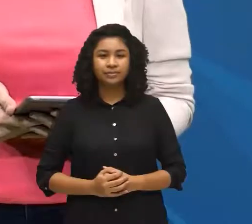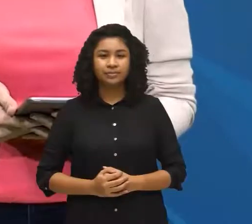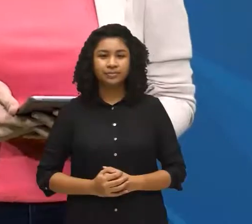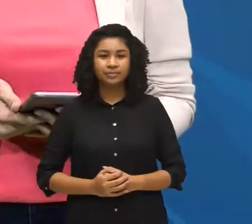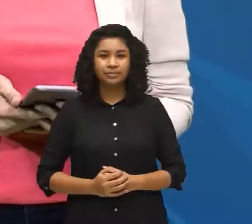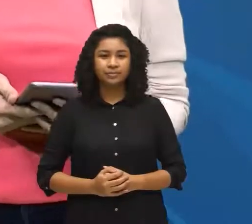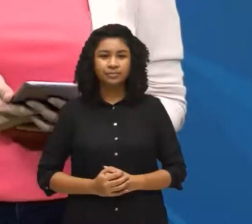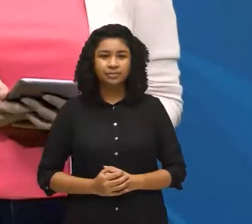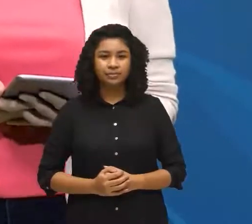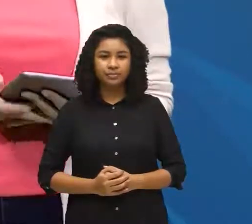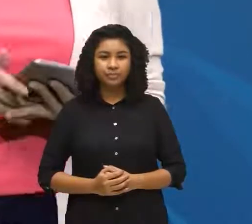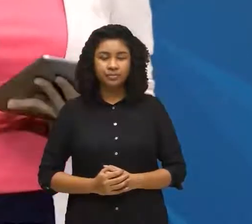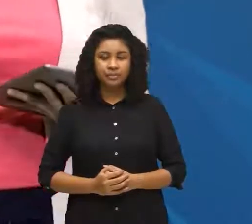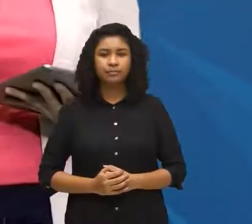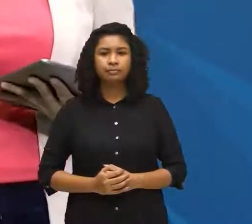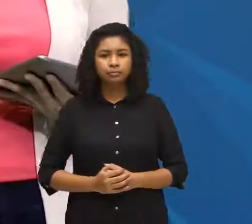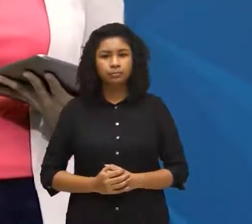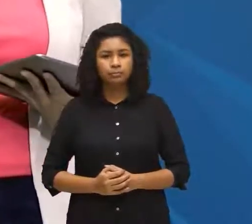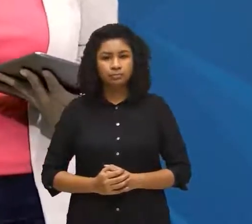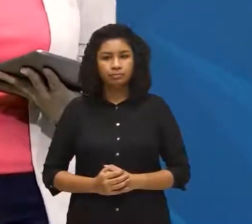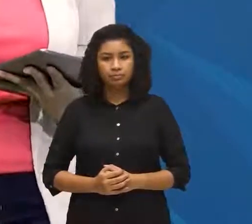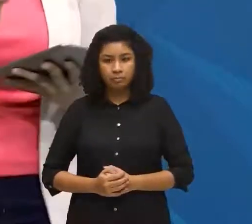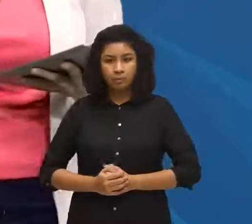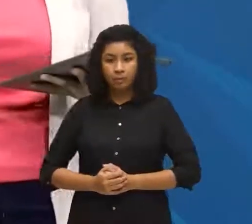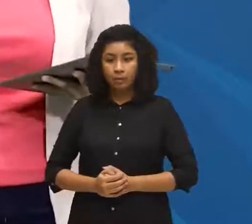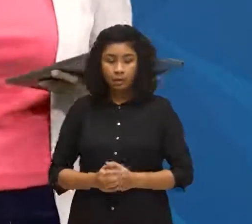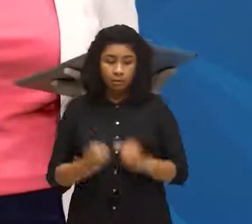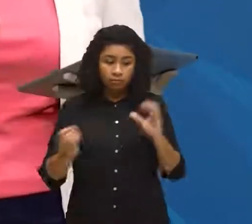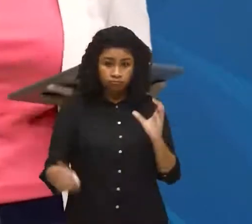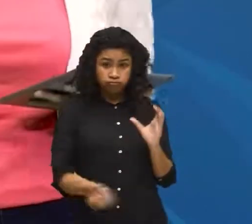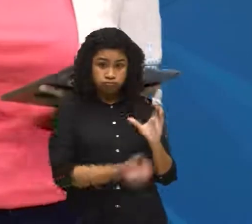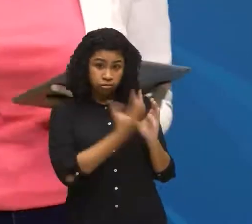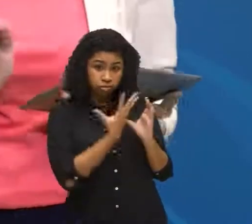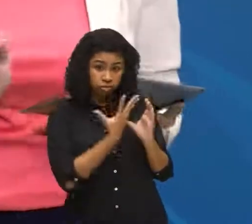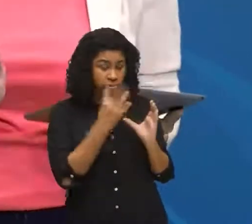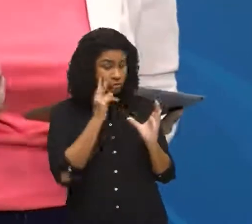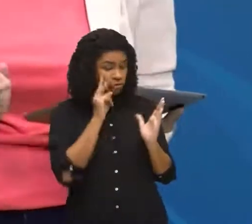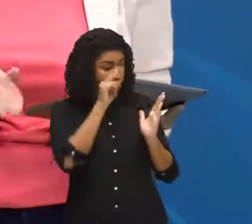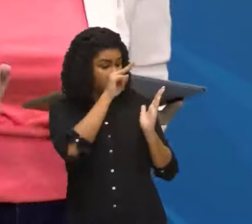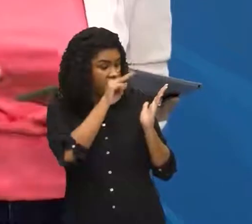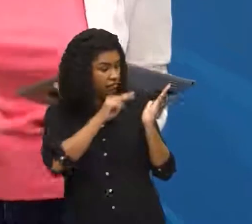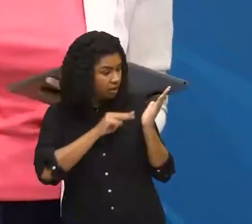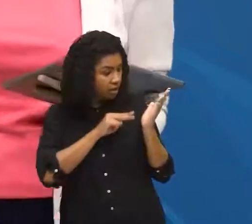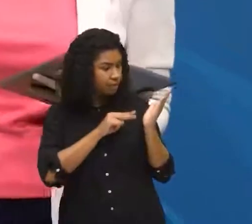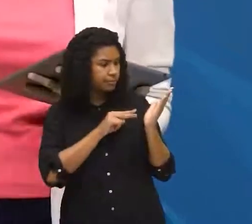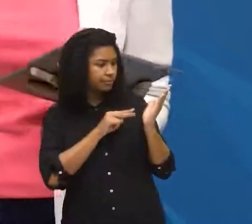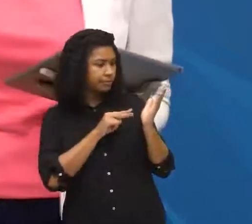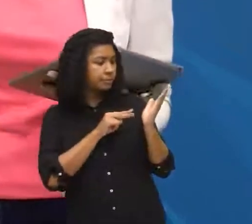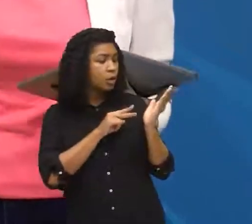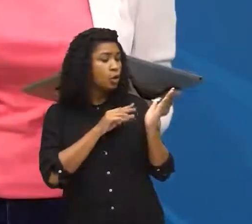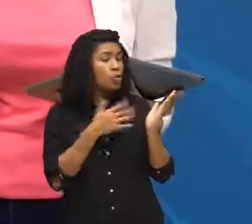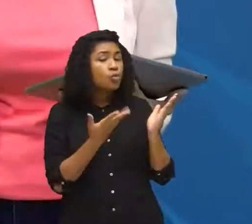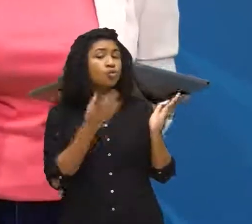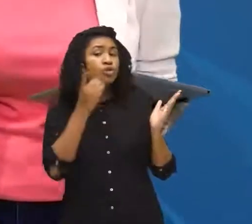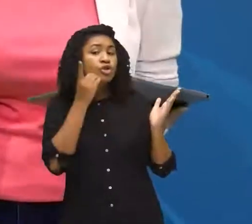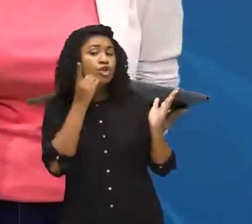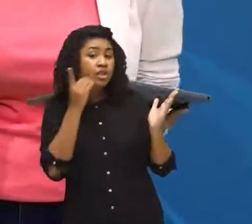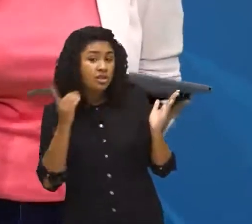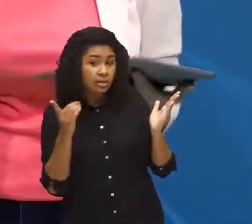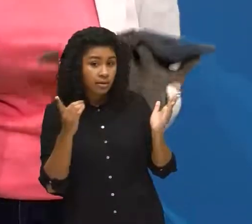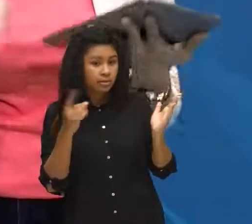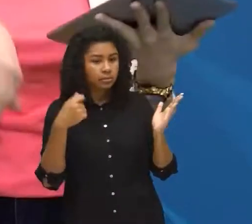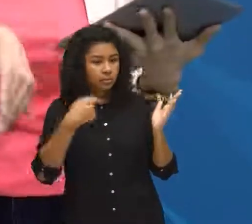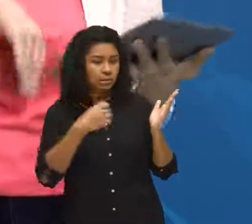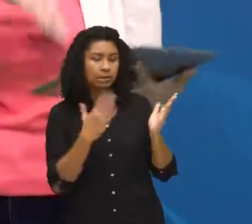Verifique a data de publicação. Lembra que tem aquela fake news que pega contextos diferenciados, pega uma coisa que aconteceu lá não sei